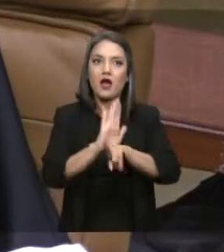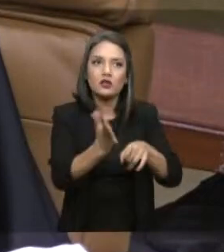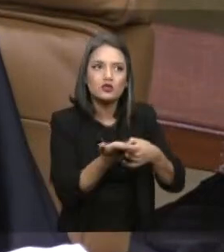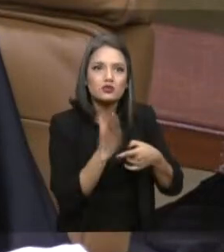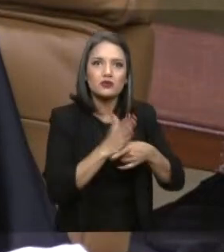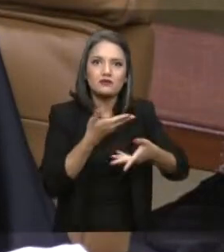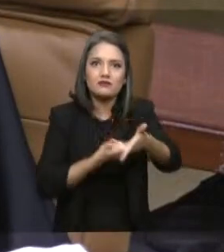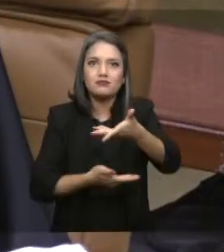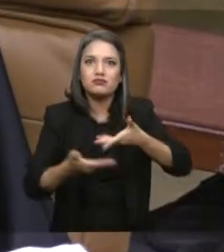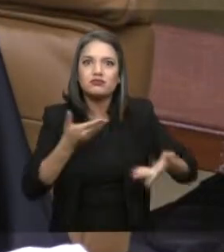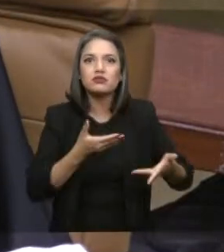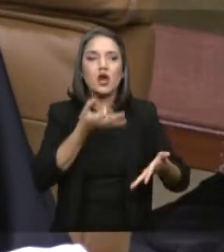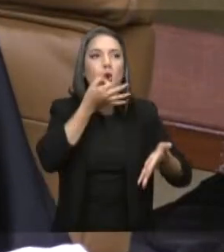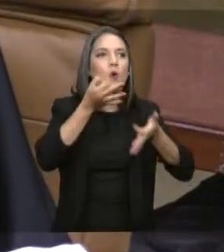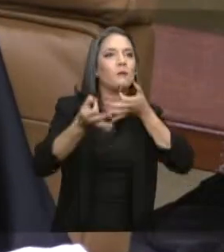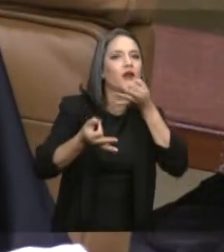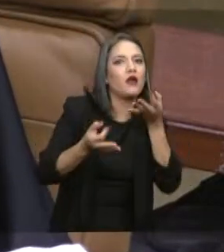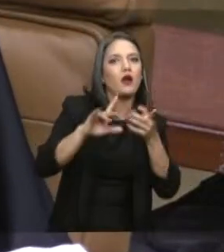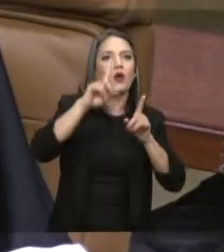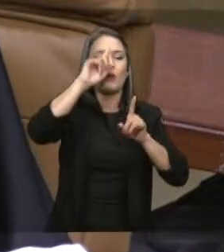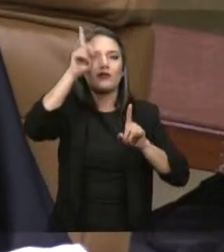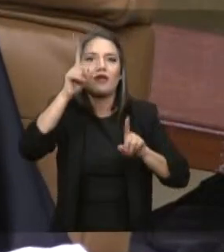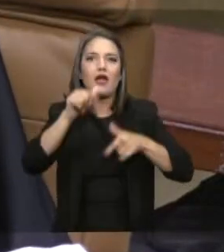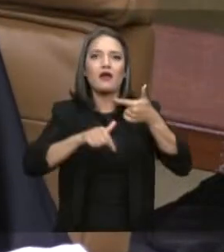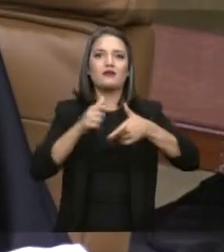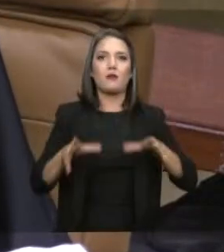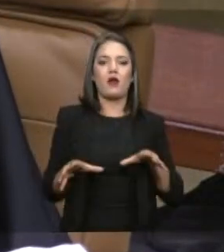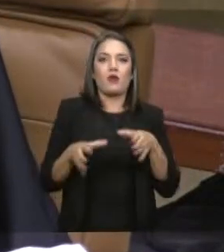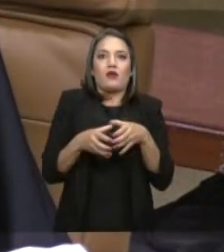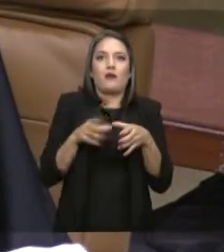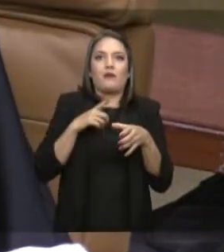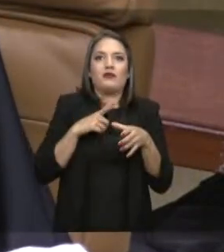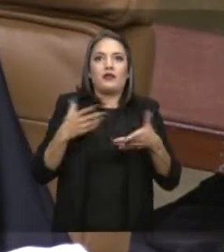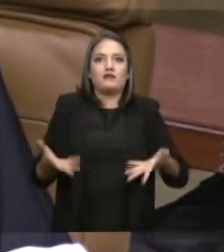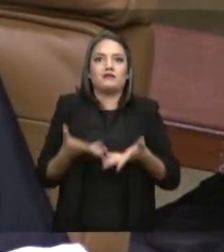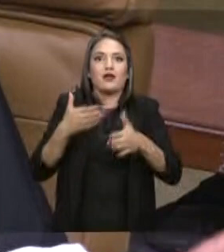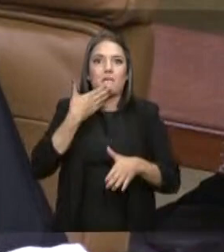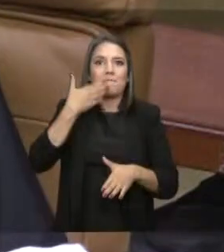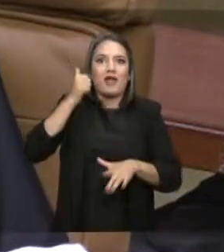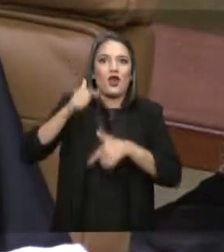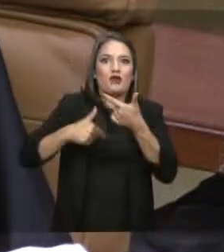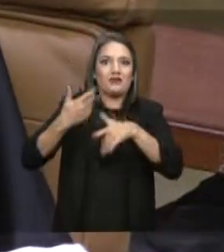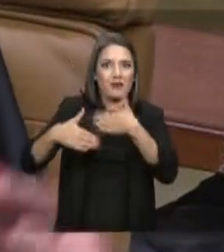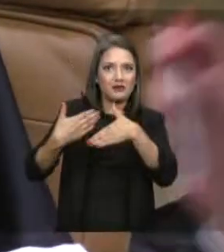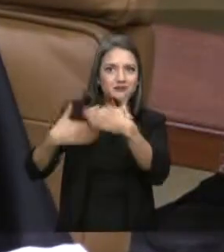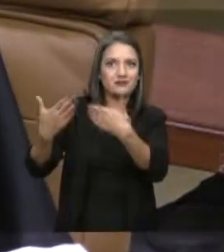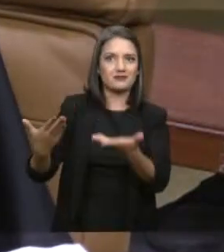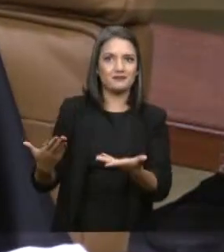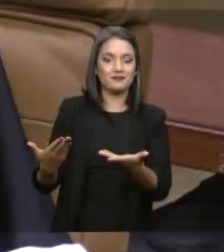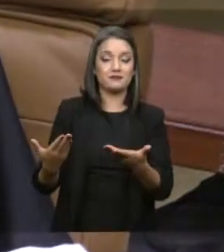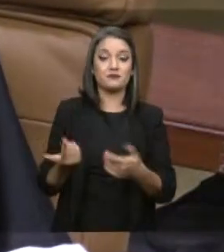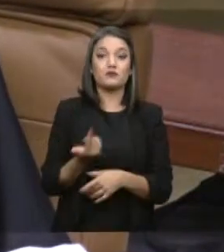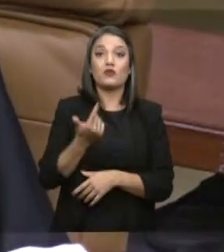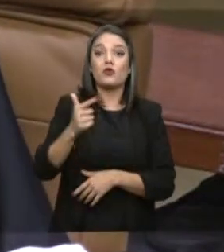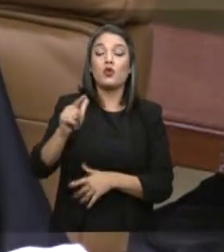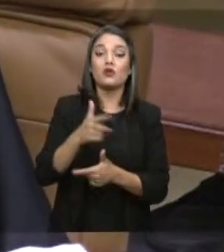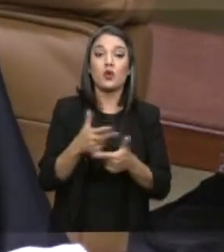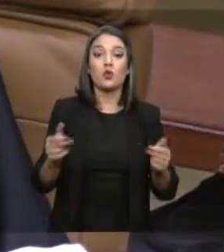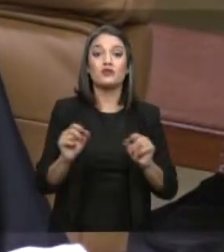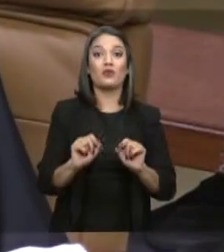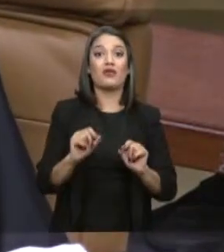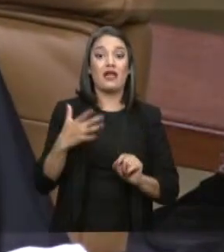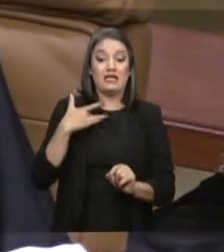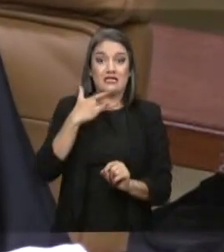estimulando a troca de ideias o trabalho em equipe aumentando a produtividade Outro fator é a melhora na saúde